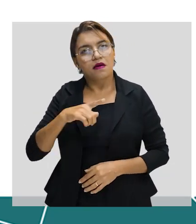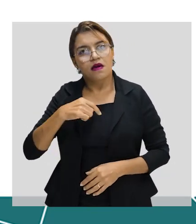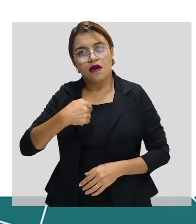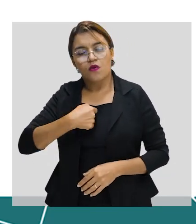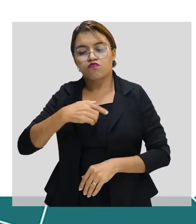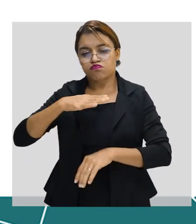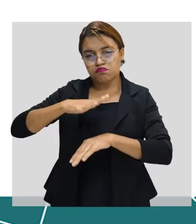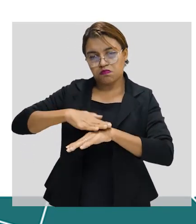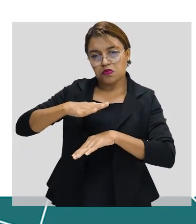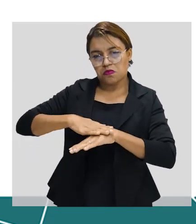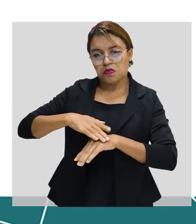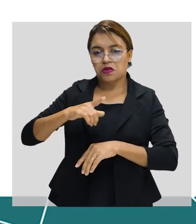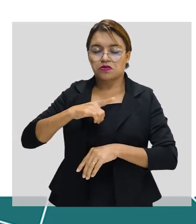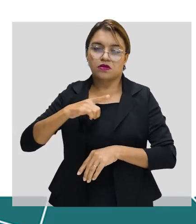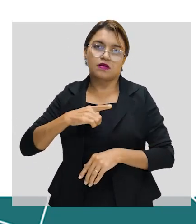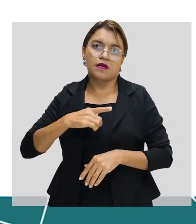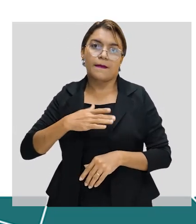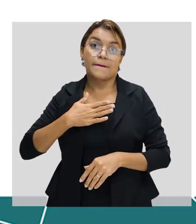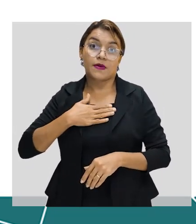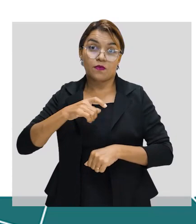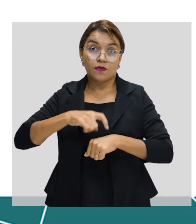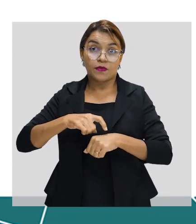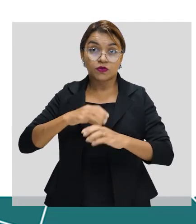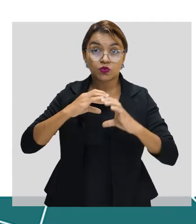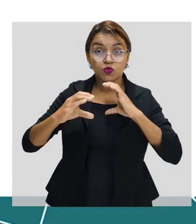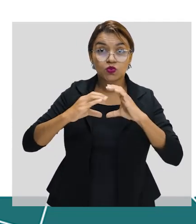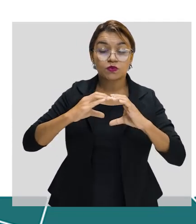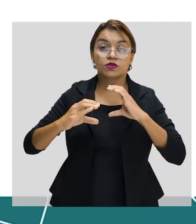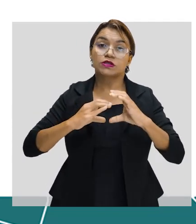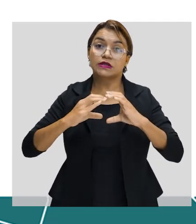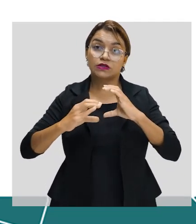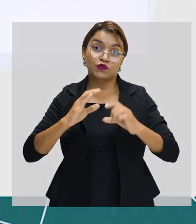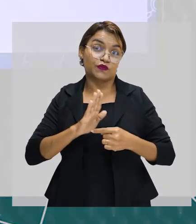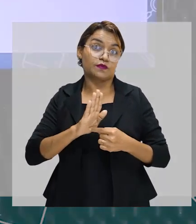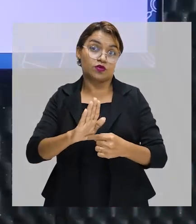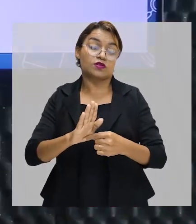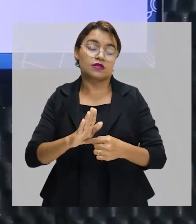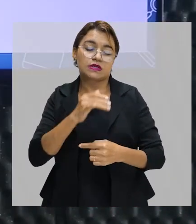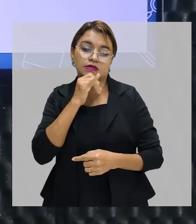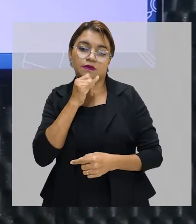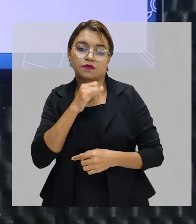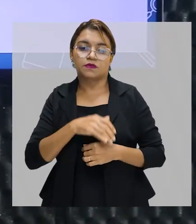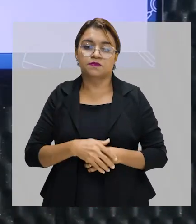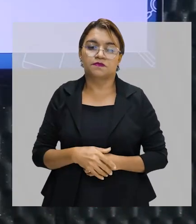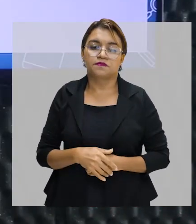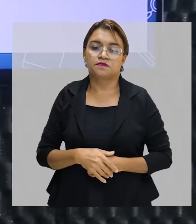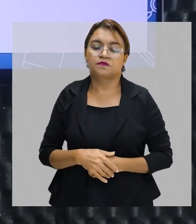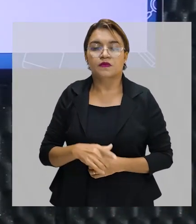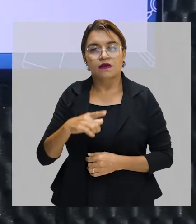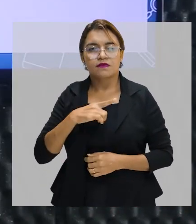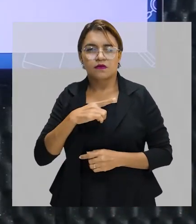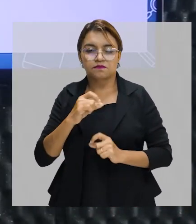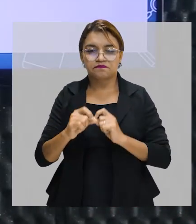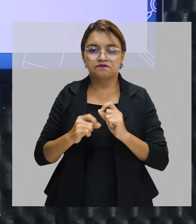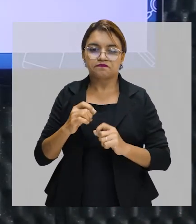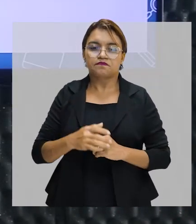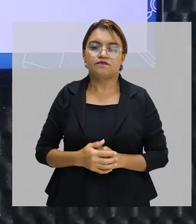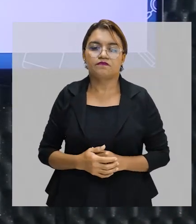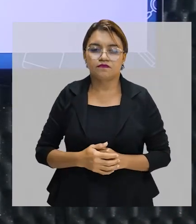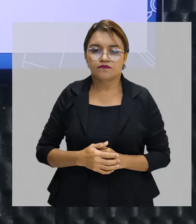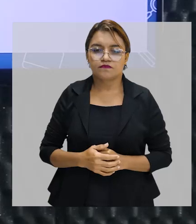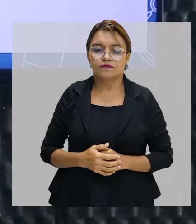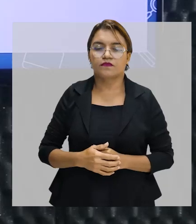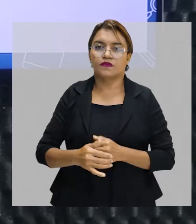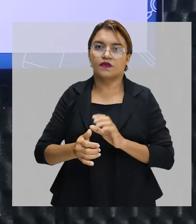deles de acordo com a minha situação comunicativa, certo? E aí eu tenho